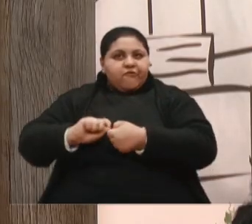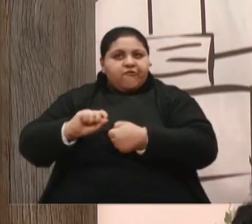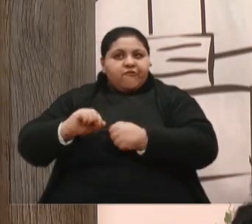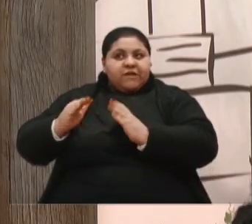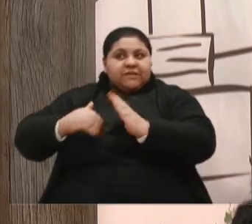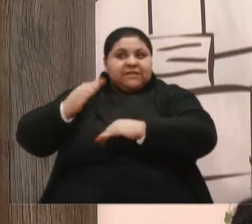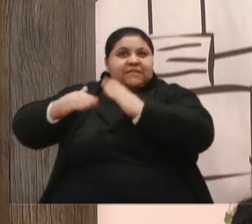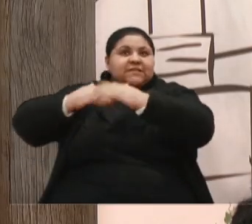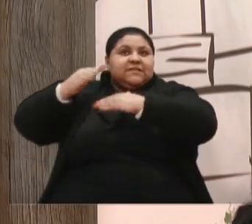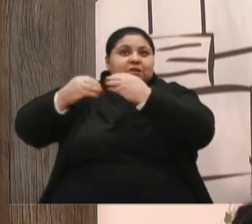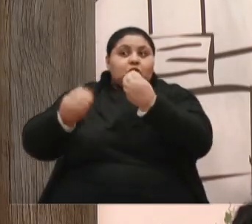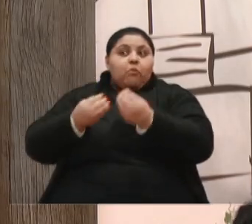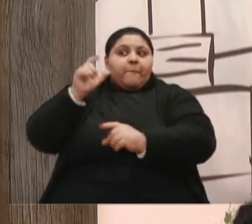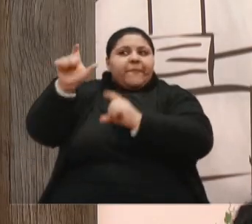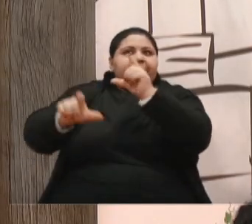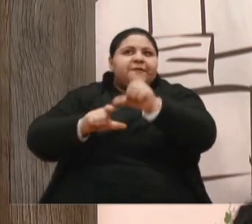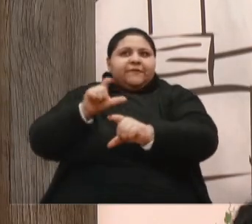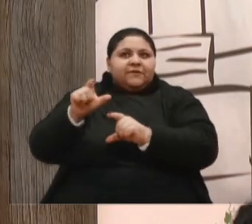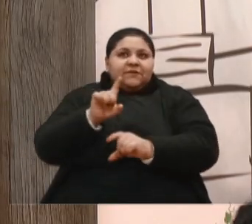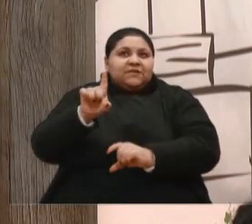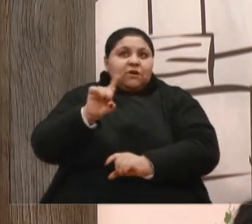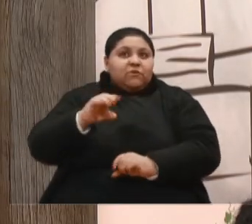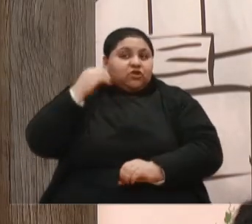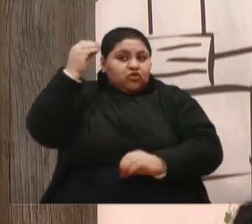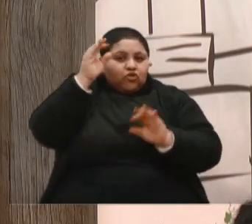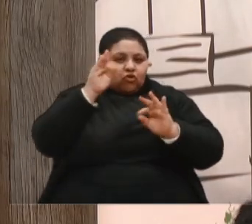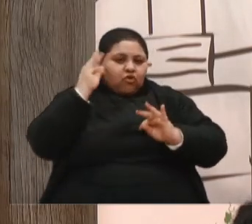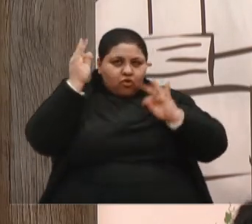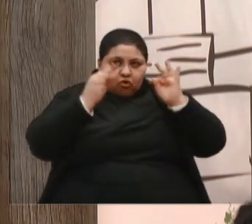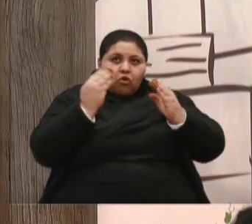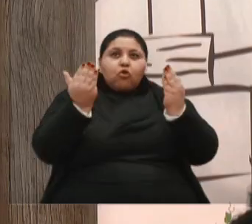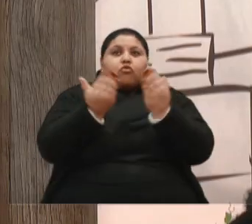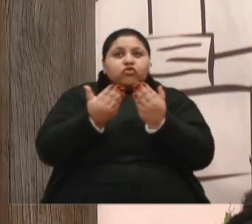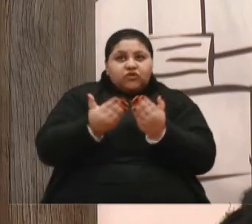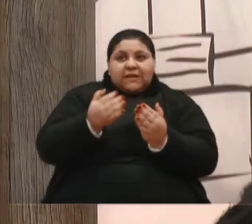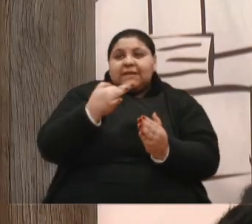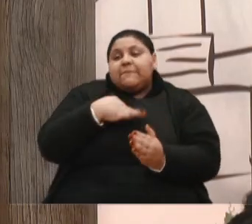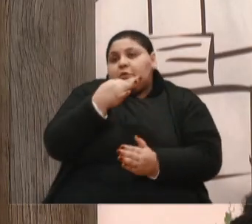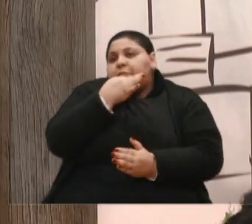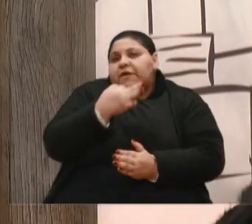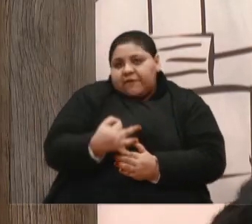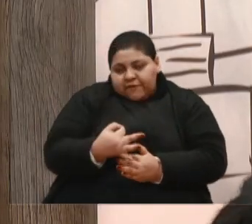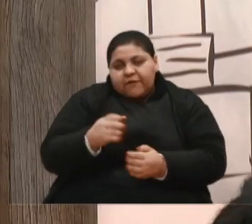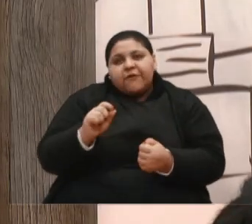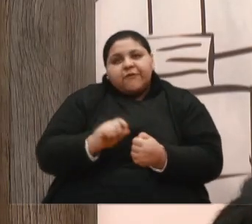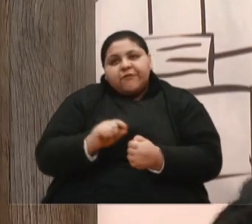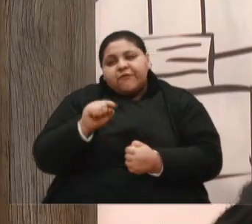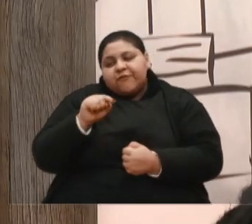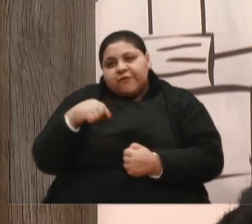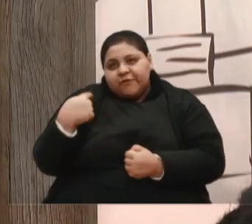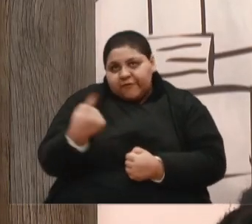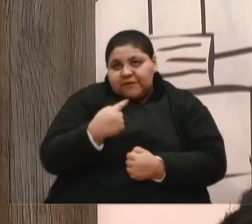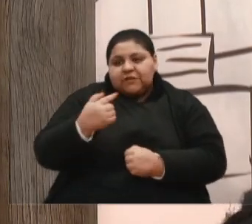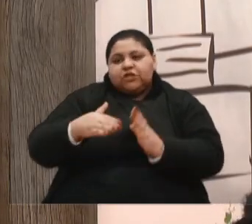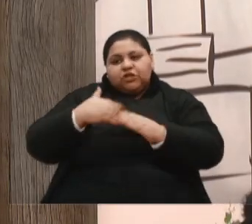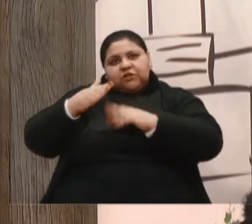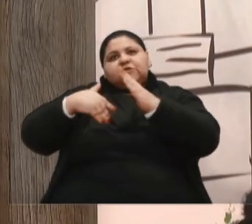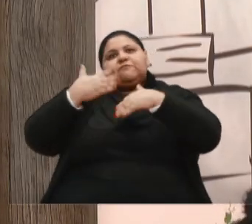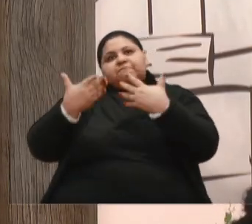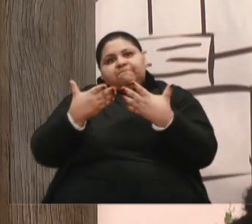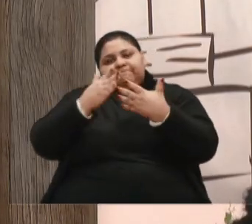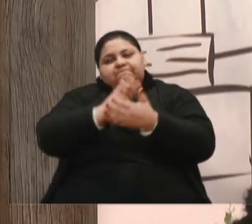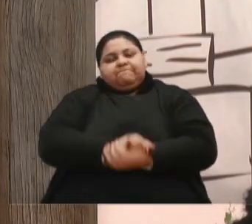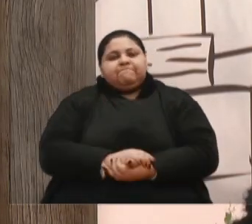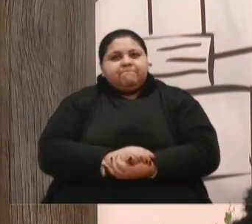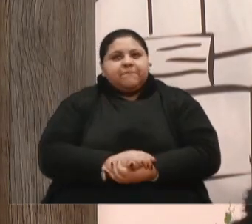te faz crescer, se desenvolver enquanto pessoa. Não é só a psicoterapia, o estudar também, na minha opinião, faz com que a gente